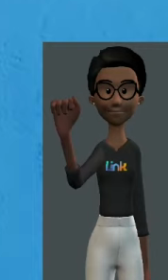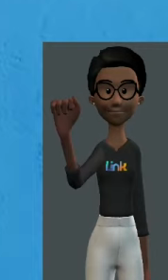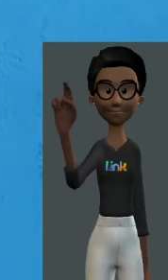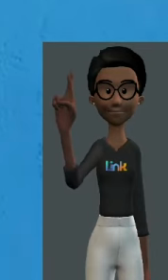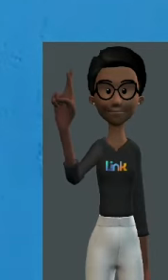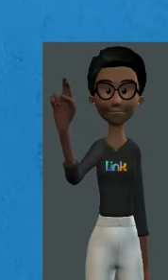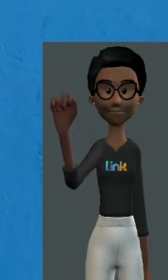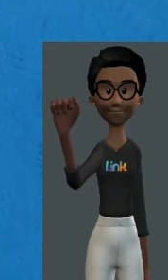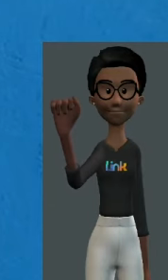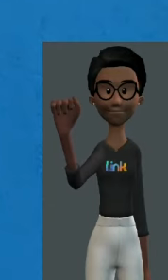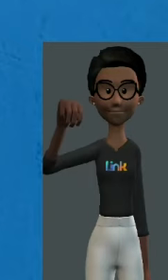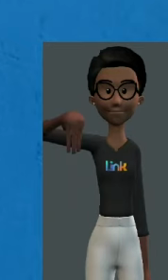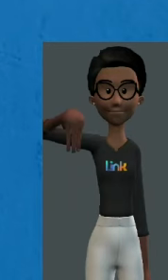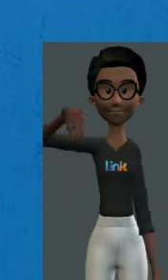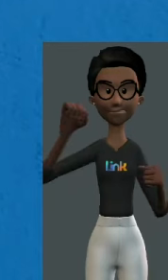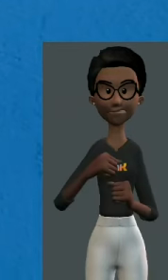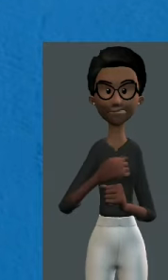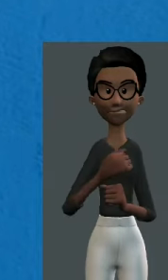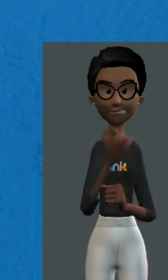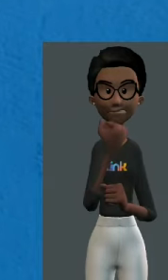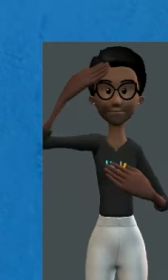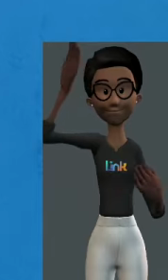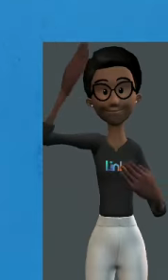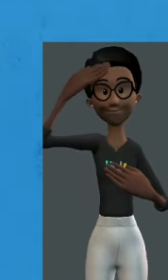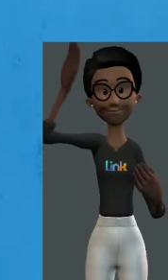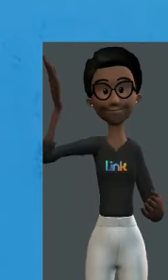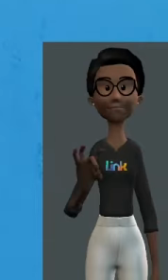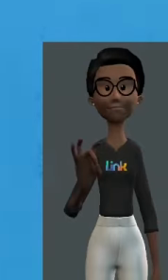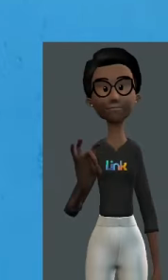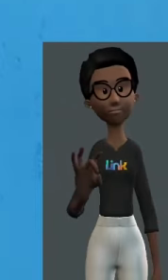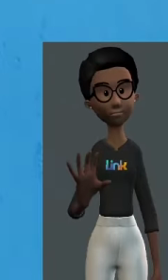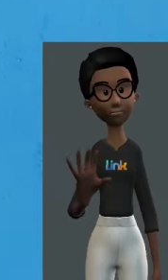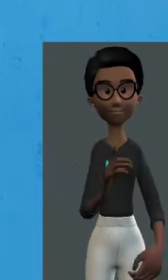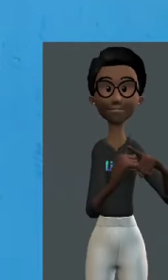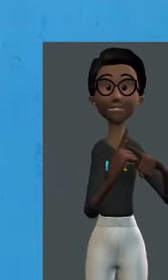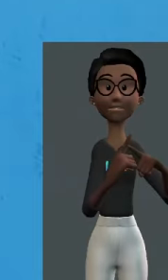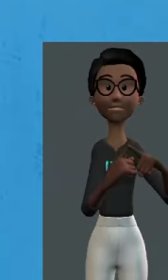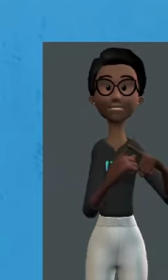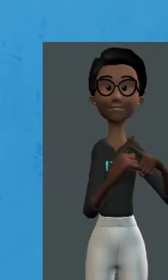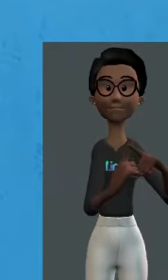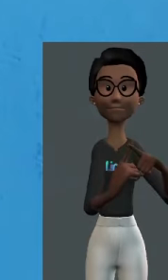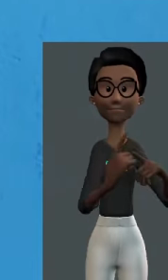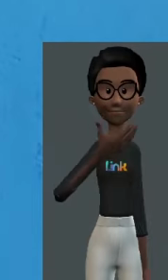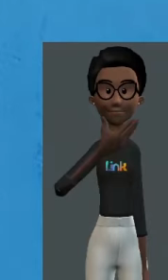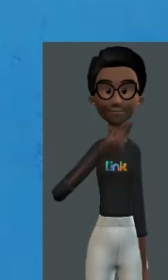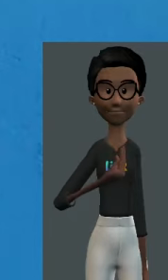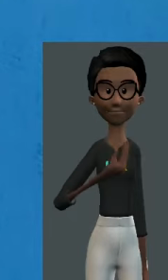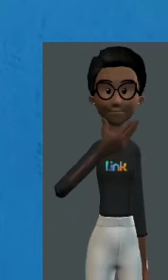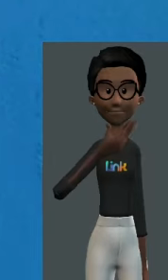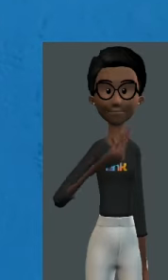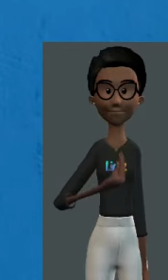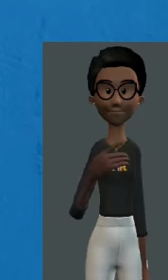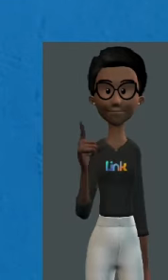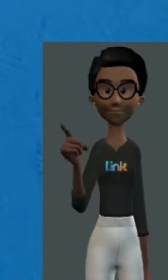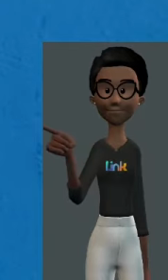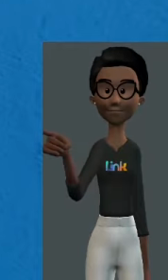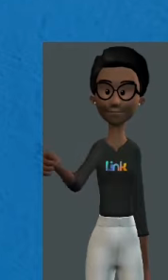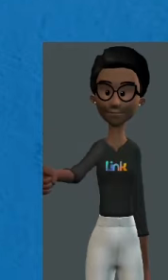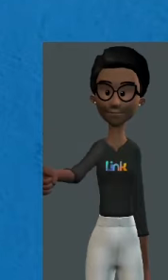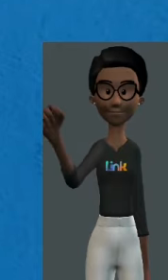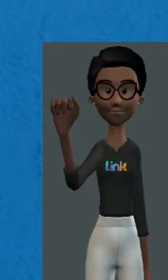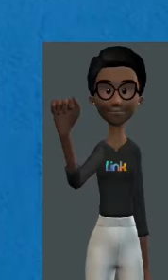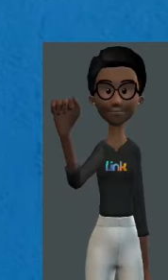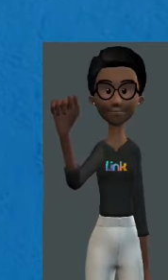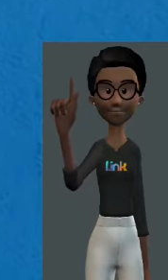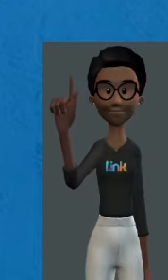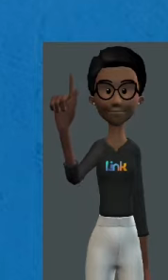seria aquele onde essas três almas atuam conforme o seu nível de educação. Ou seja, alguém que